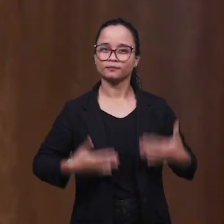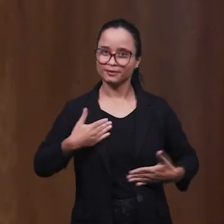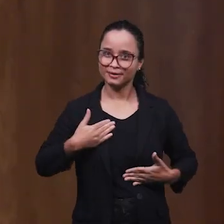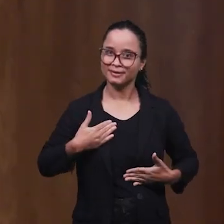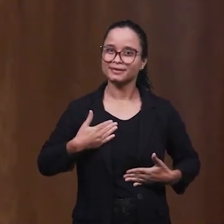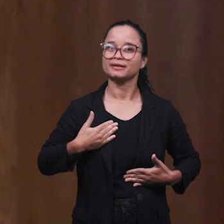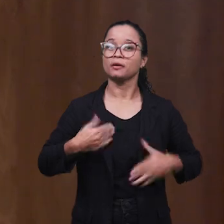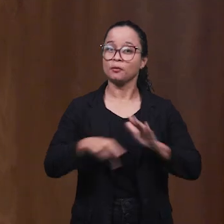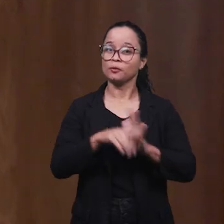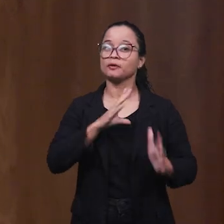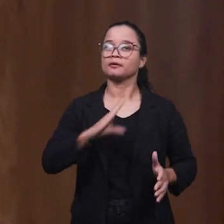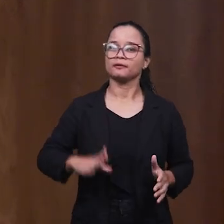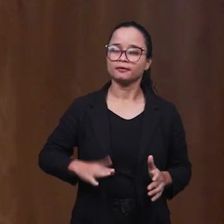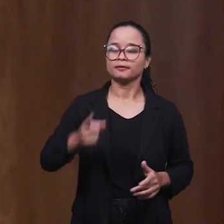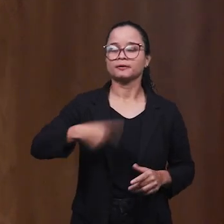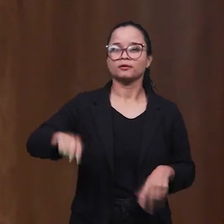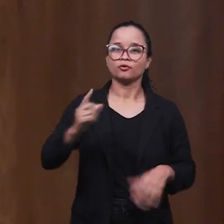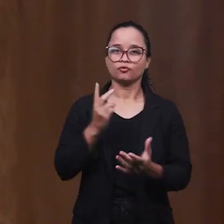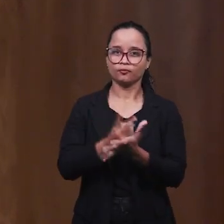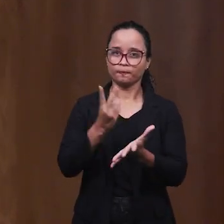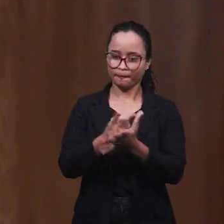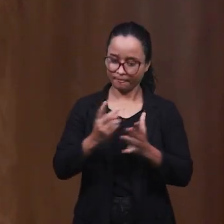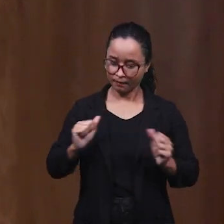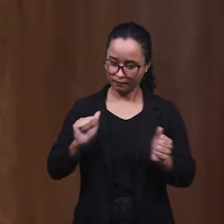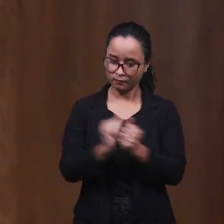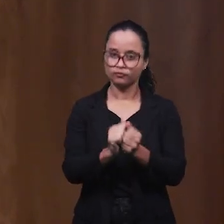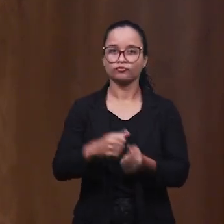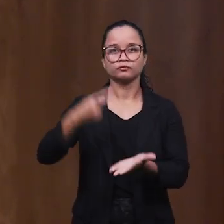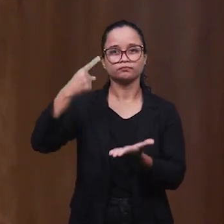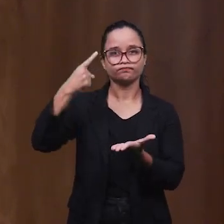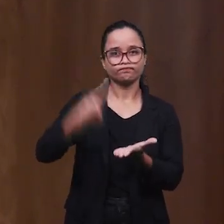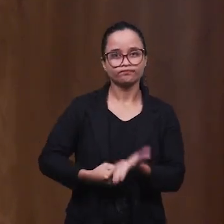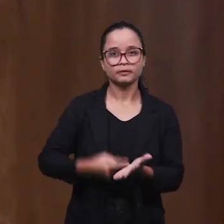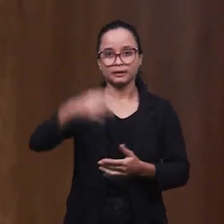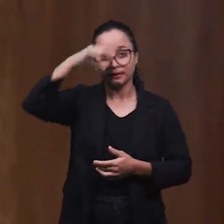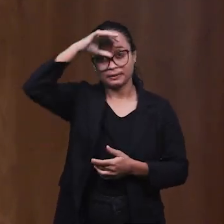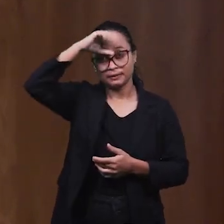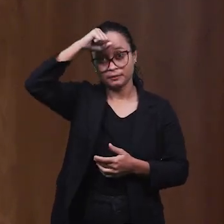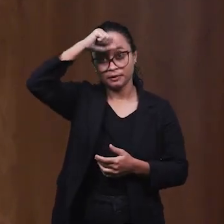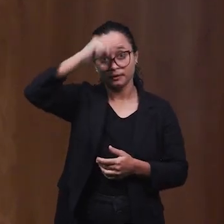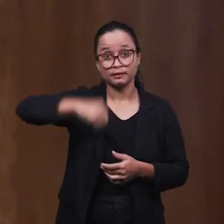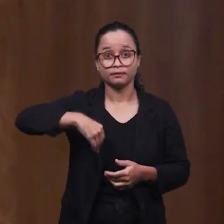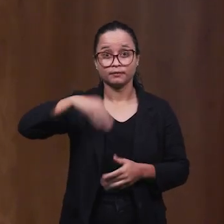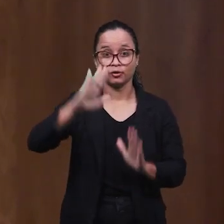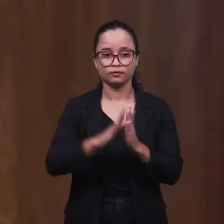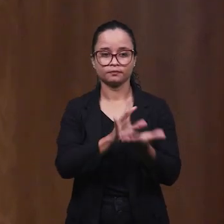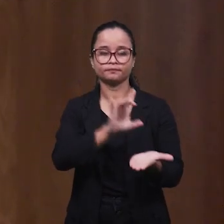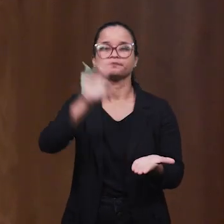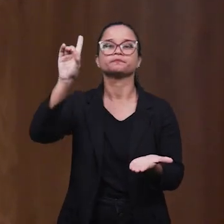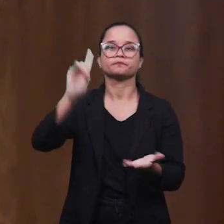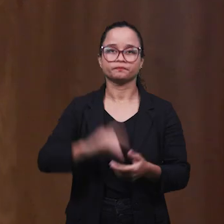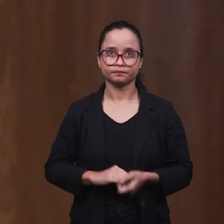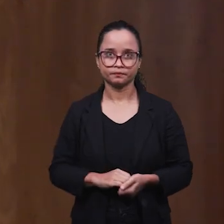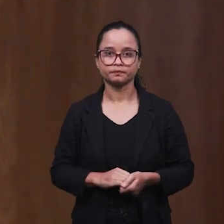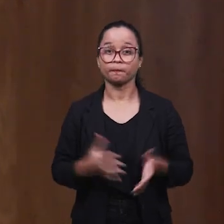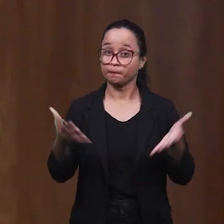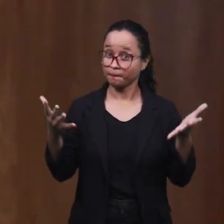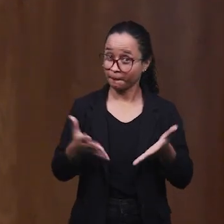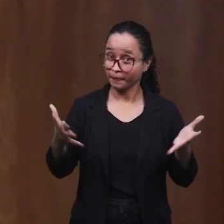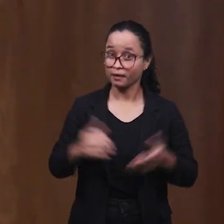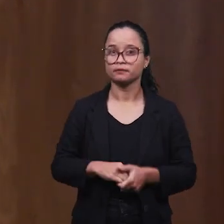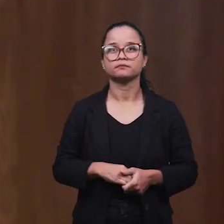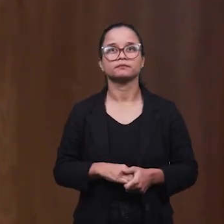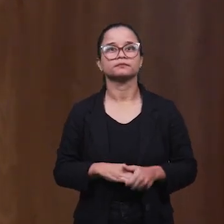Que continuemos juntos neste compromisso de aprendermos mais sobre a Palavra de Deus. Hoje,